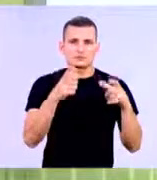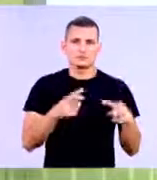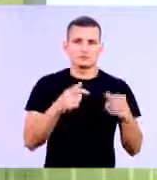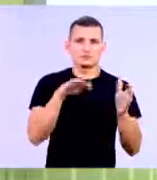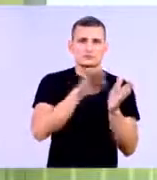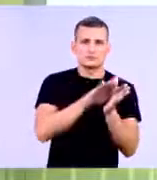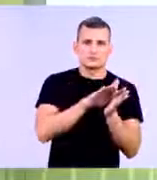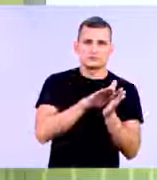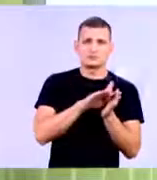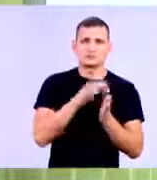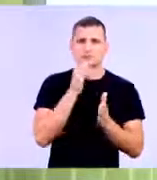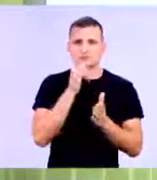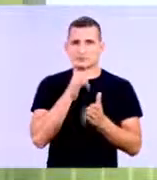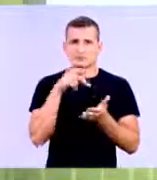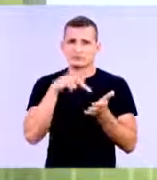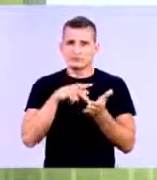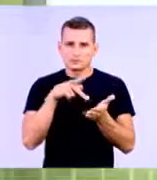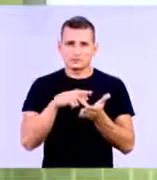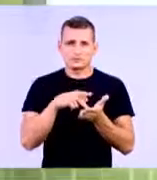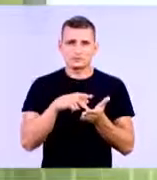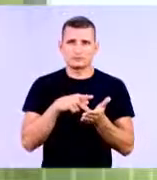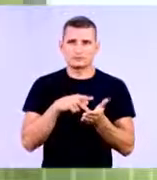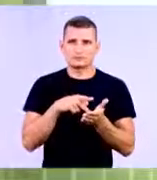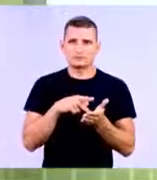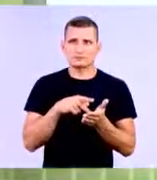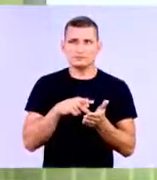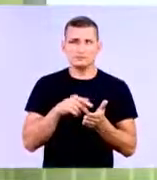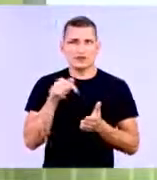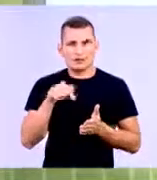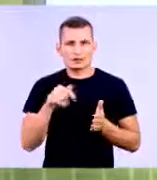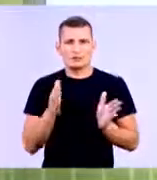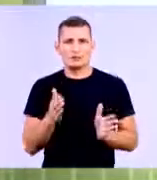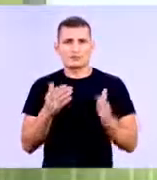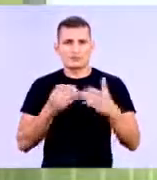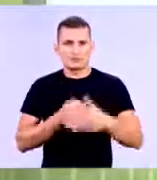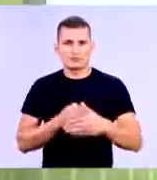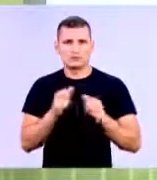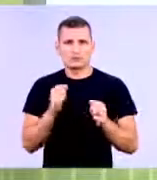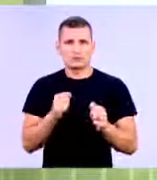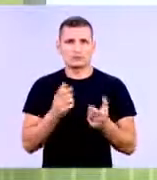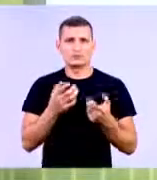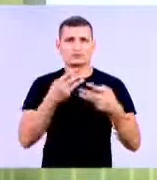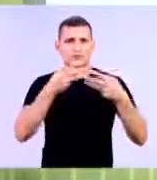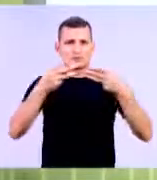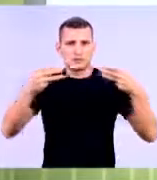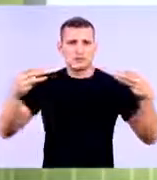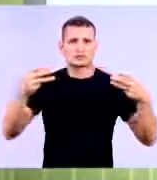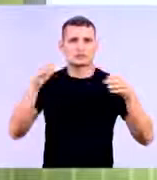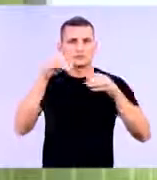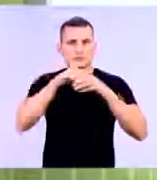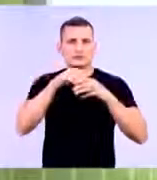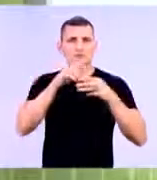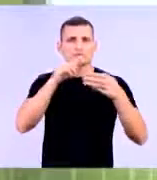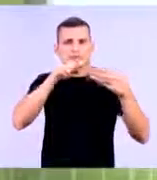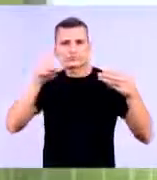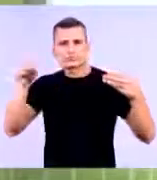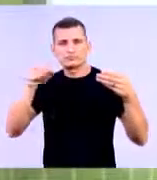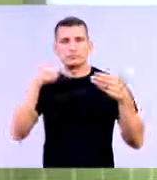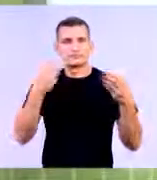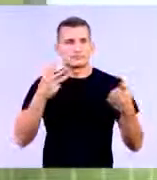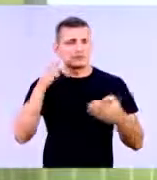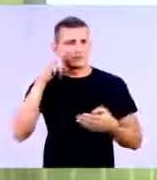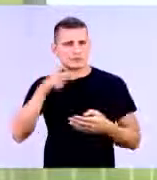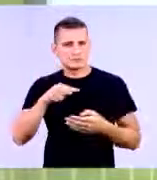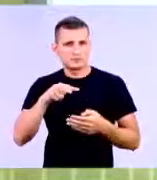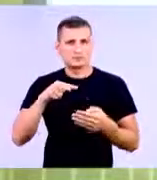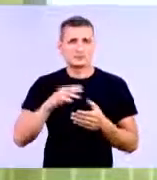Se realmente esse tipo de pacote, ele pode trafegar na rede. Então, ele vai apenas observar isso. Mas veja